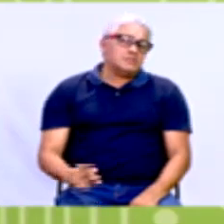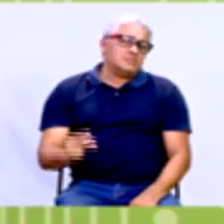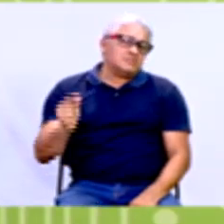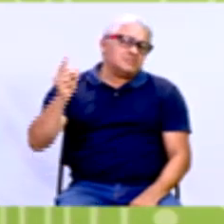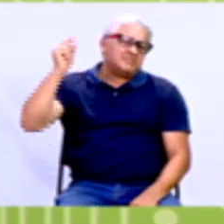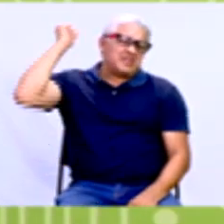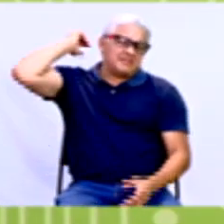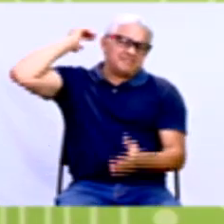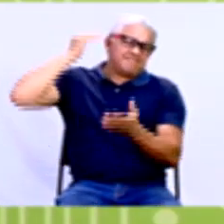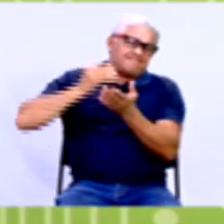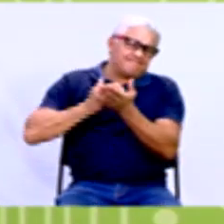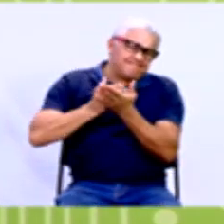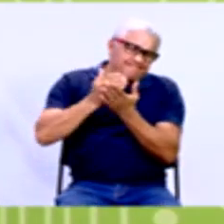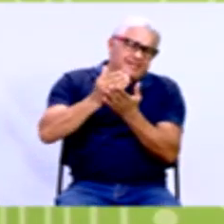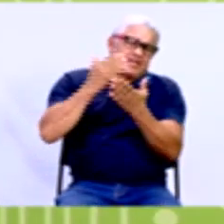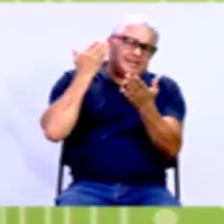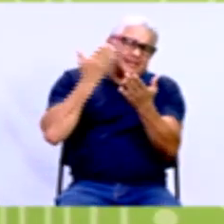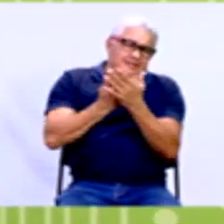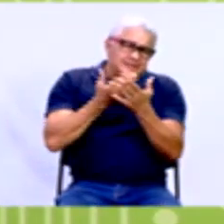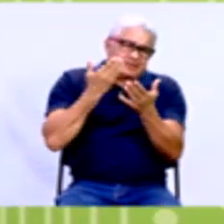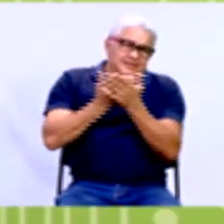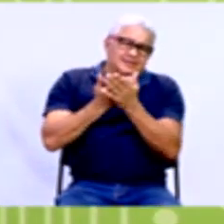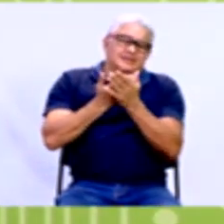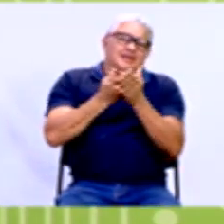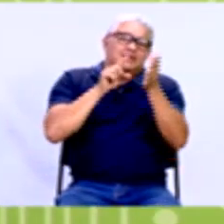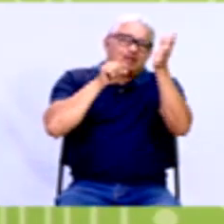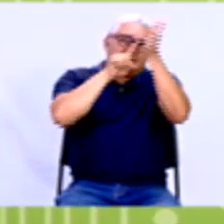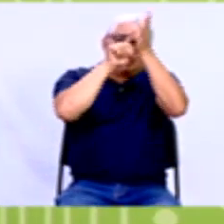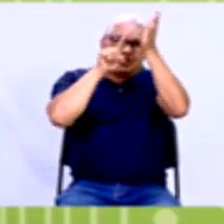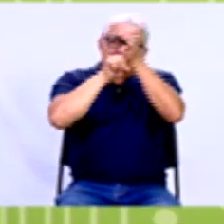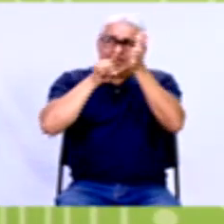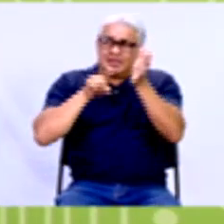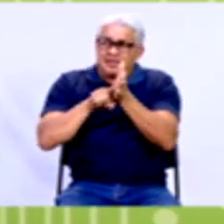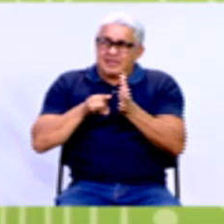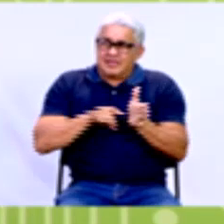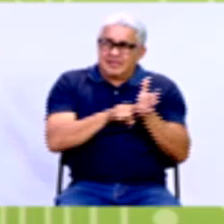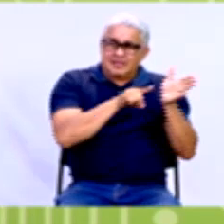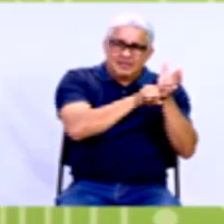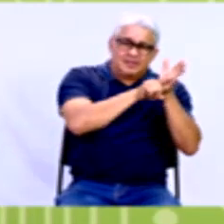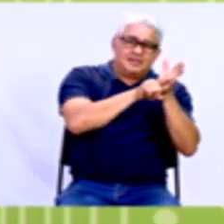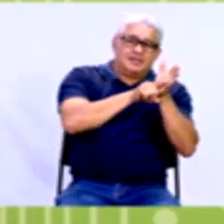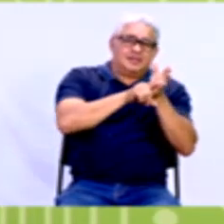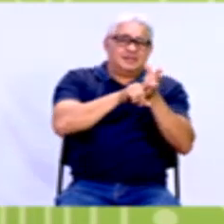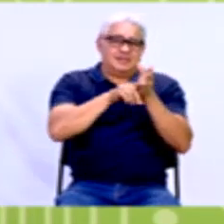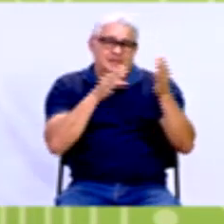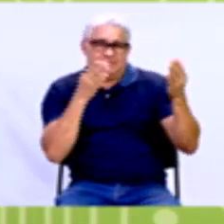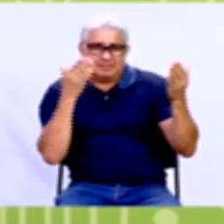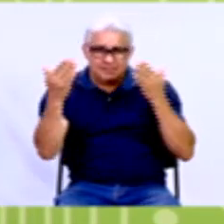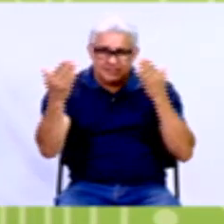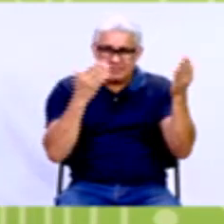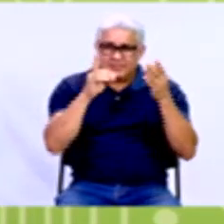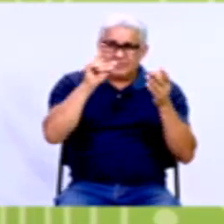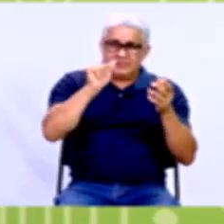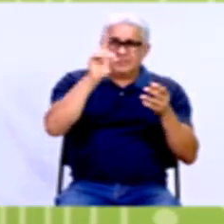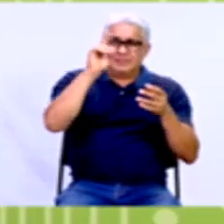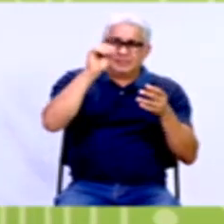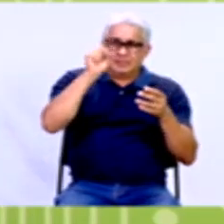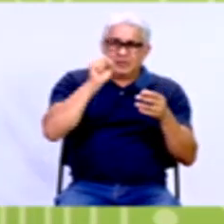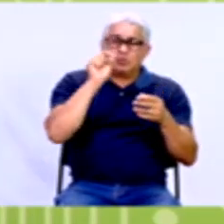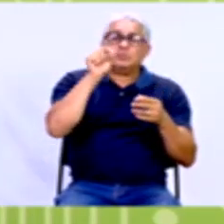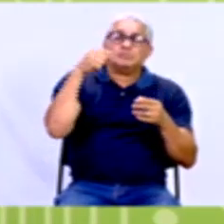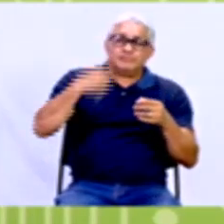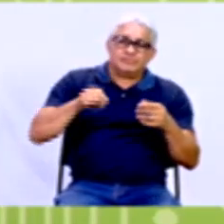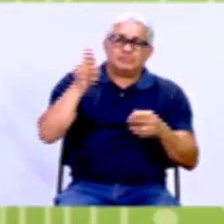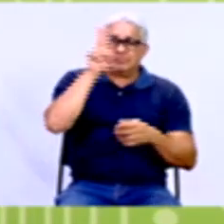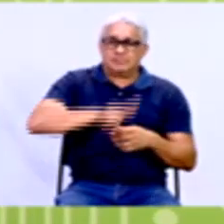que a gente começou a estudar. Começar a formar um questionário para a gente analisar os dados que foram coletados, para a gente ver o que precisa usar e o